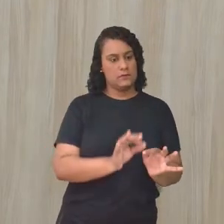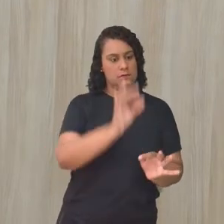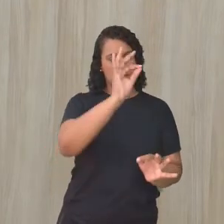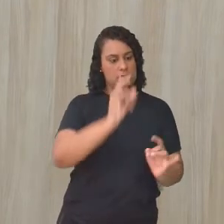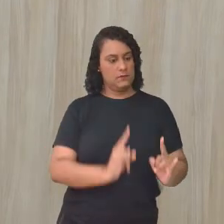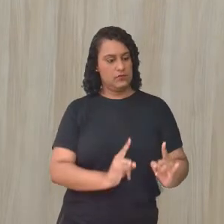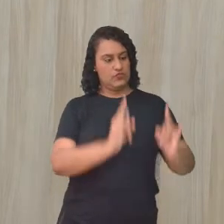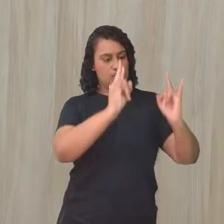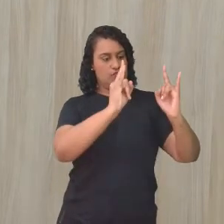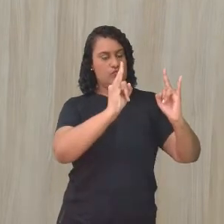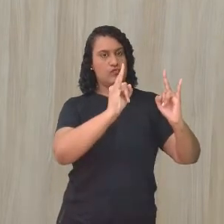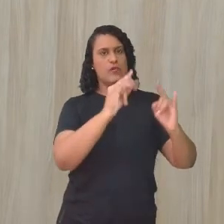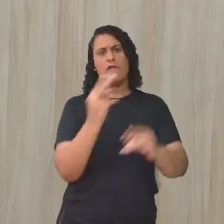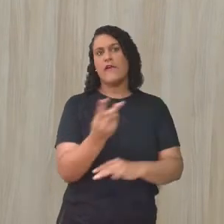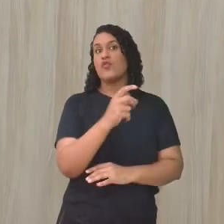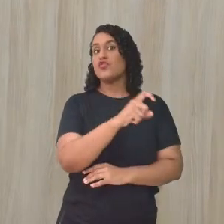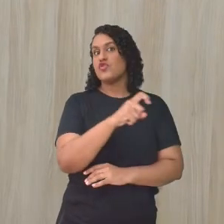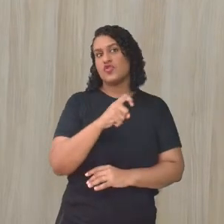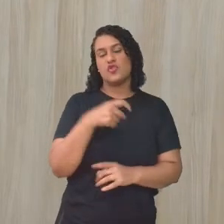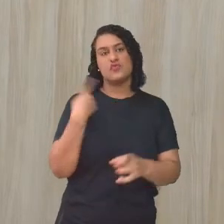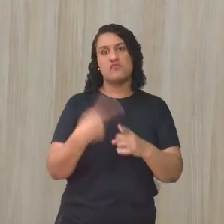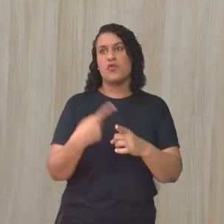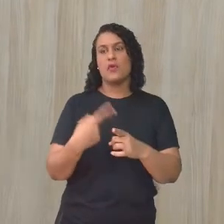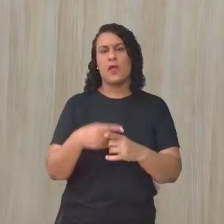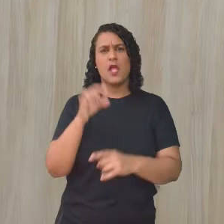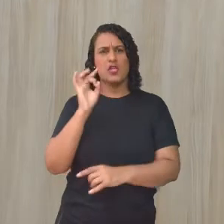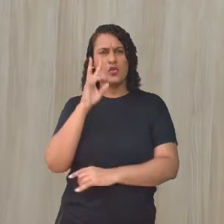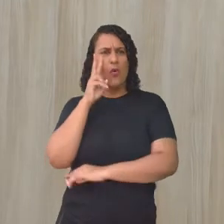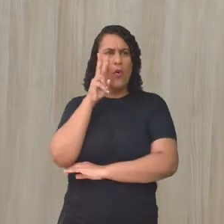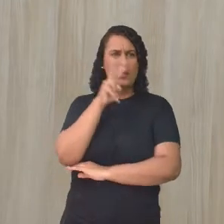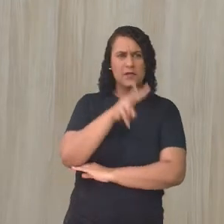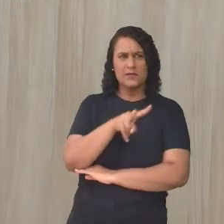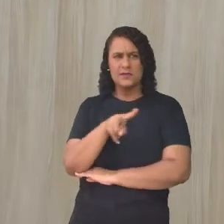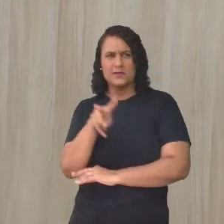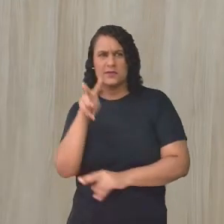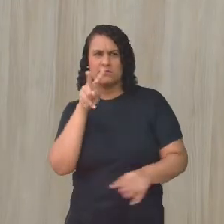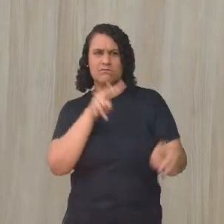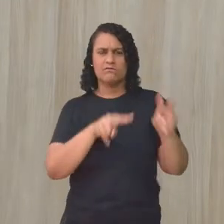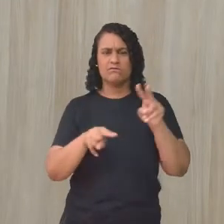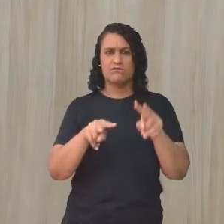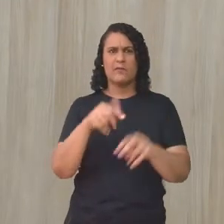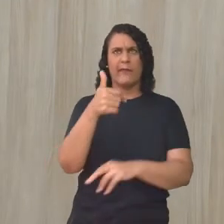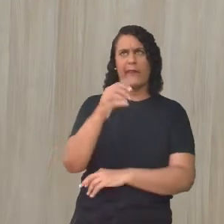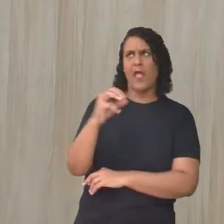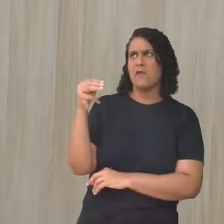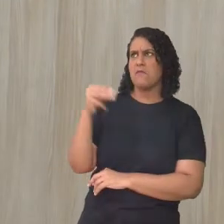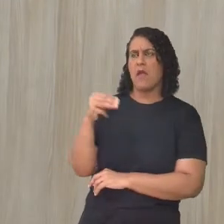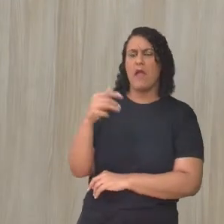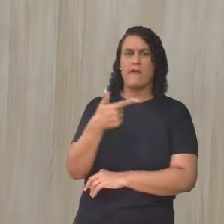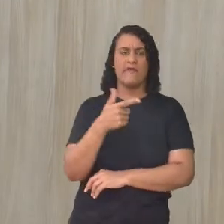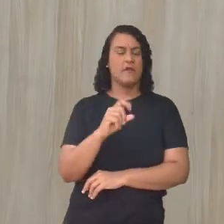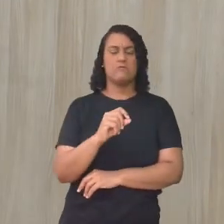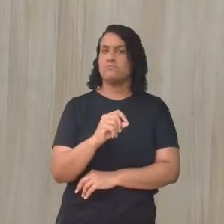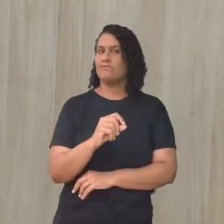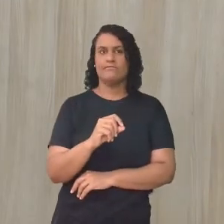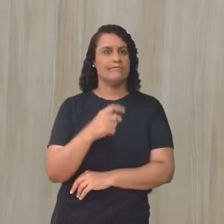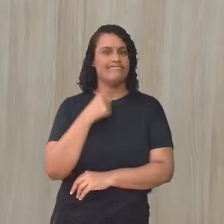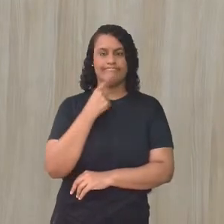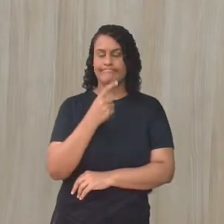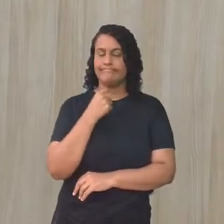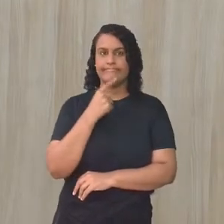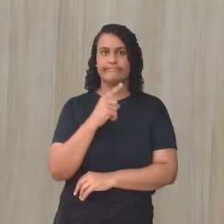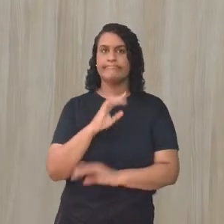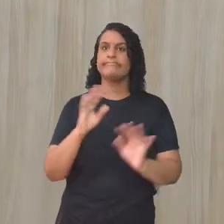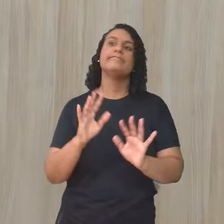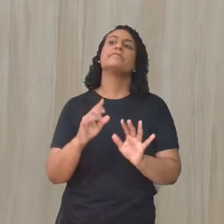qual é a altura, não dá para descobrir assim, a olho nu, né? Ó, aqui tem 10 metros, aqui tem 20 metros, não dá para fazer,